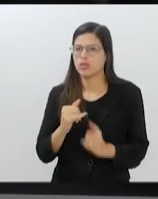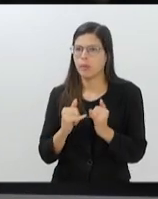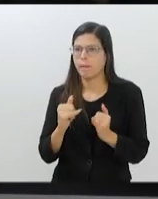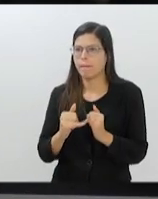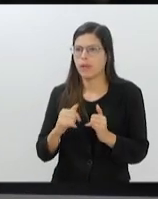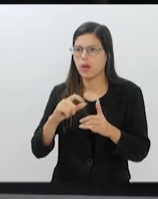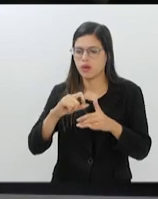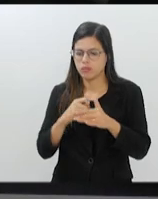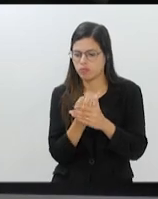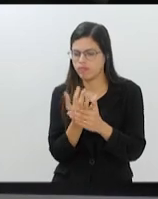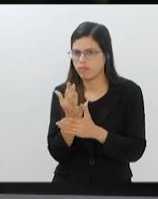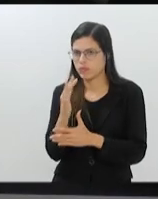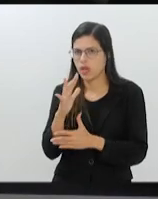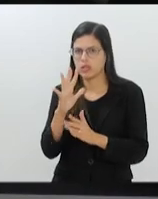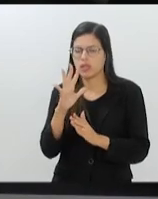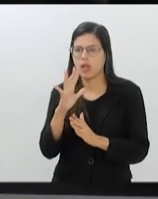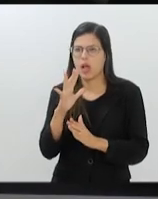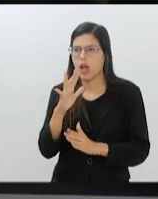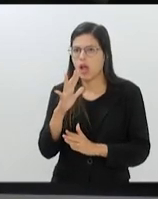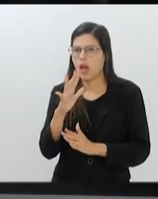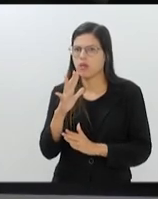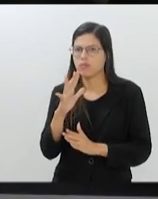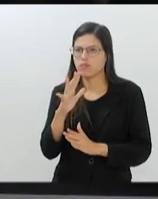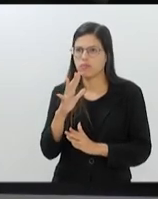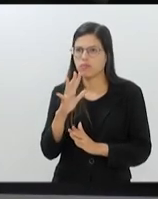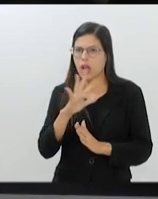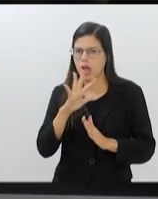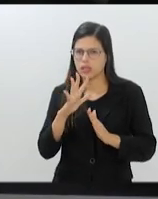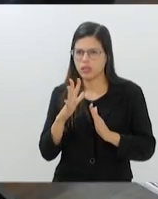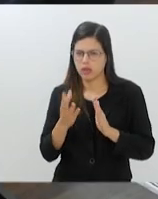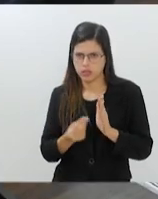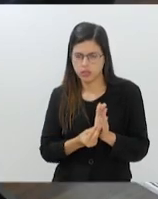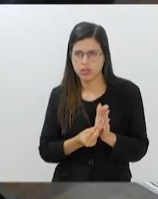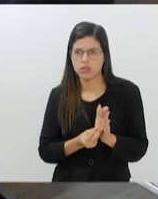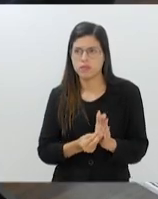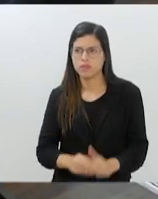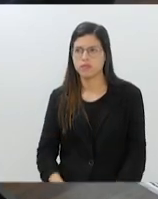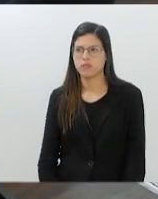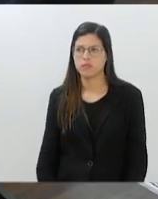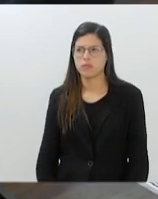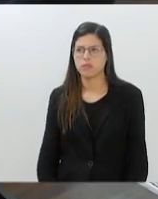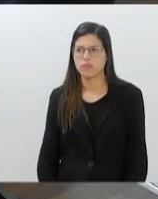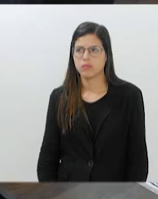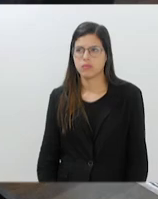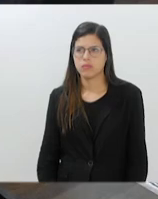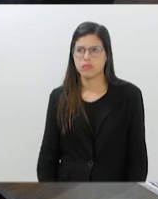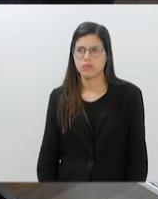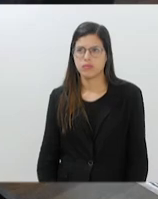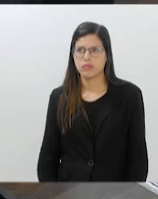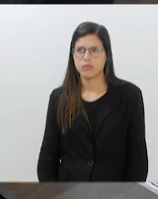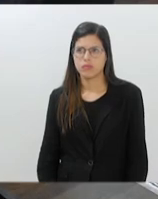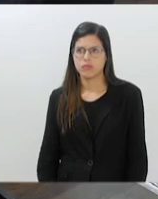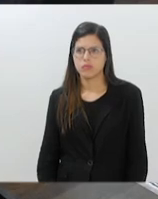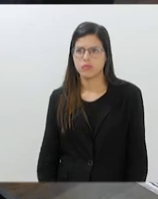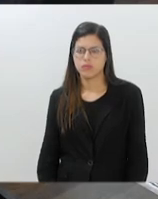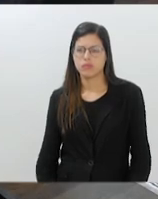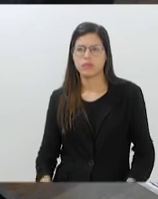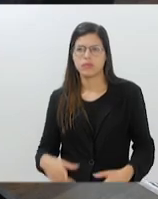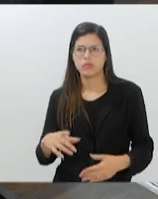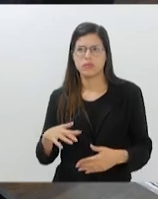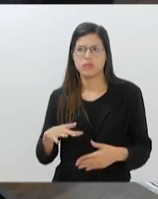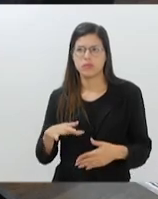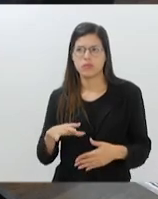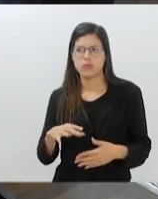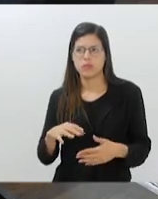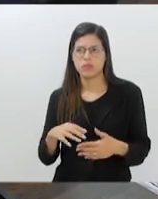Atlântica a senhora divulgou isso no camarote da revista Quem sim como através da publicidade todo a parte